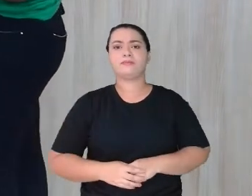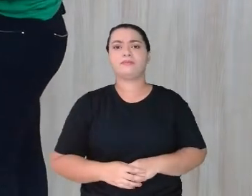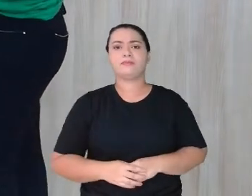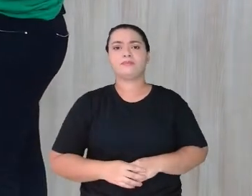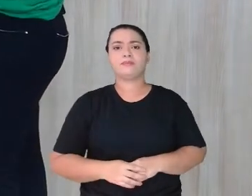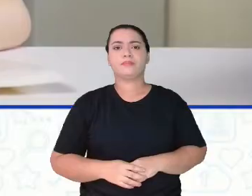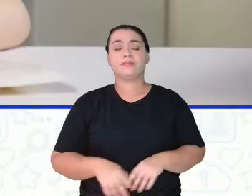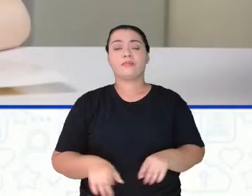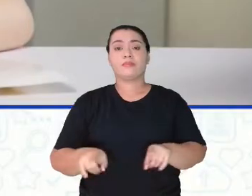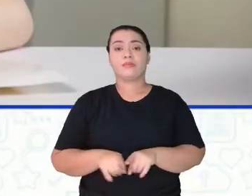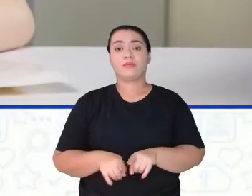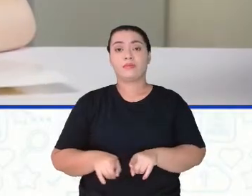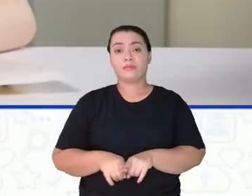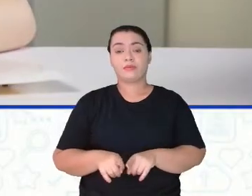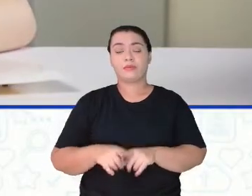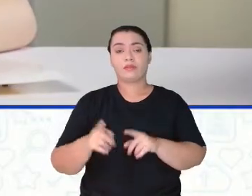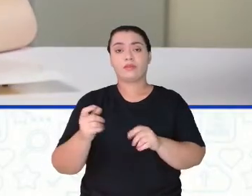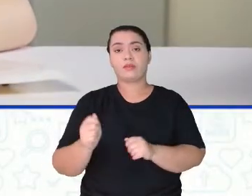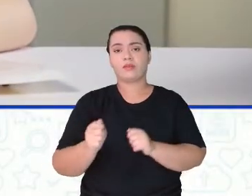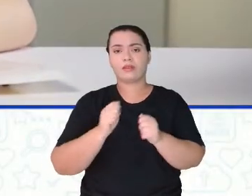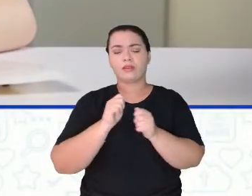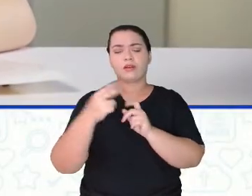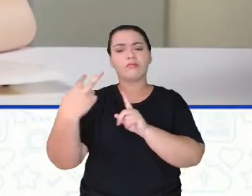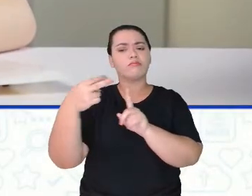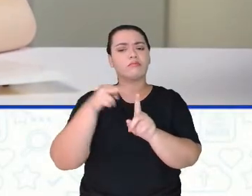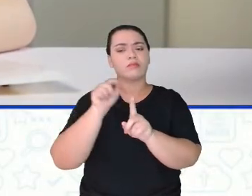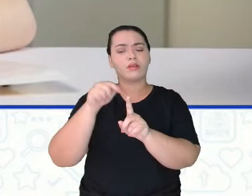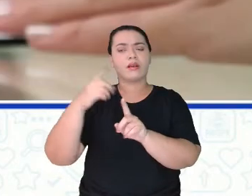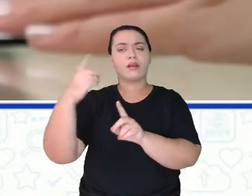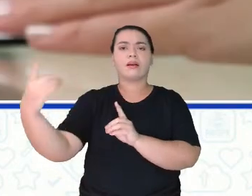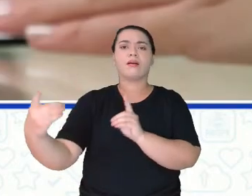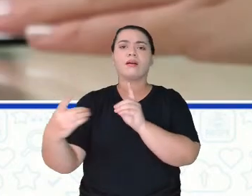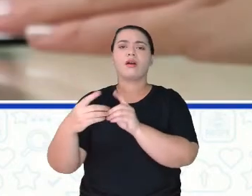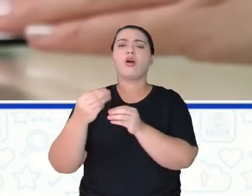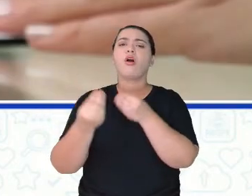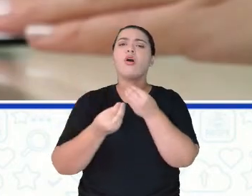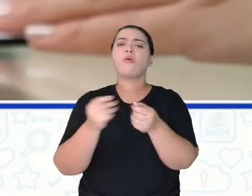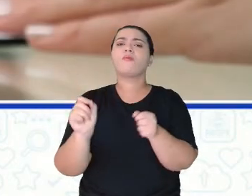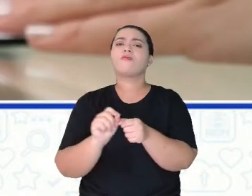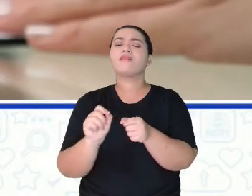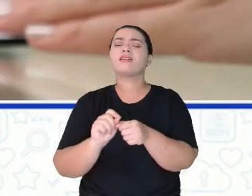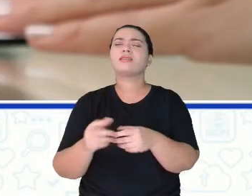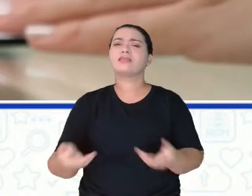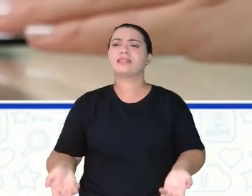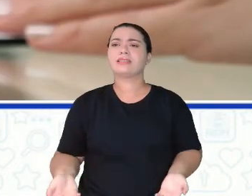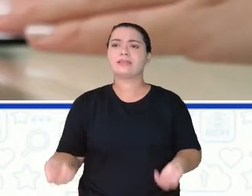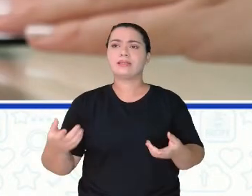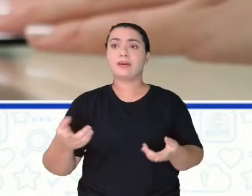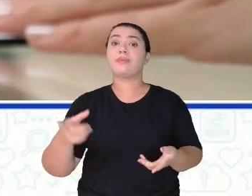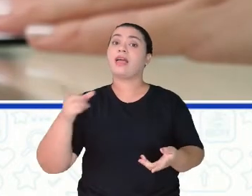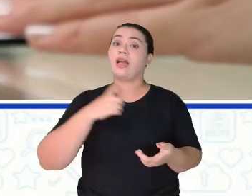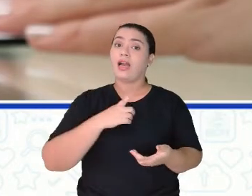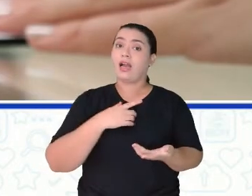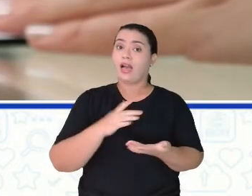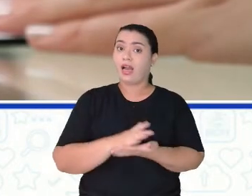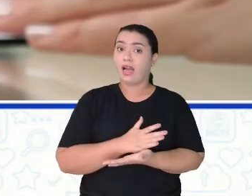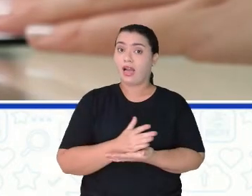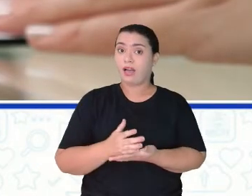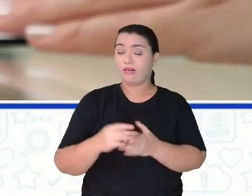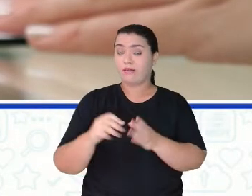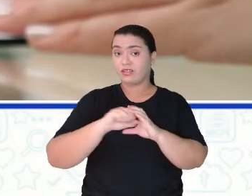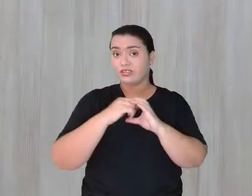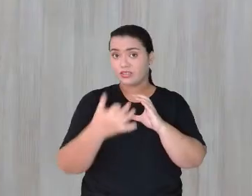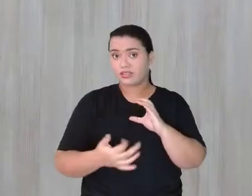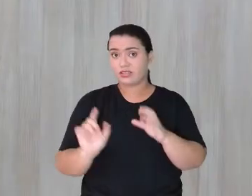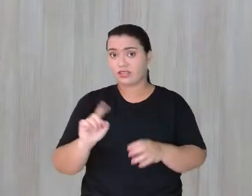Além de colher o ponto de vista do entrevistado, como devemos elaborar uma reportagem. Então, minha gente, trouxe aqui algumas características de que